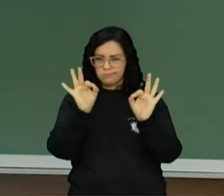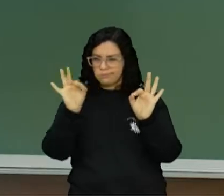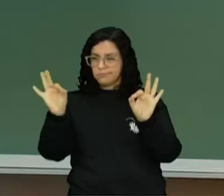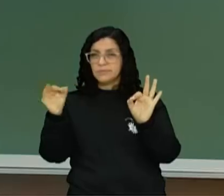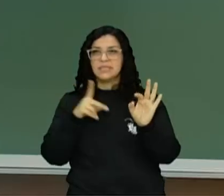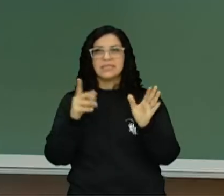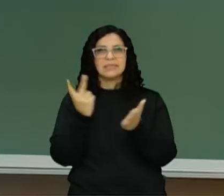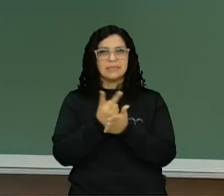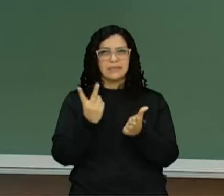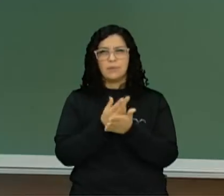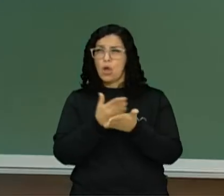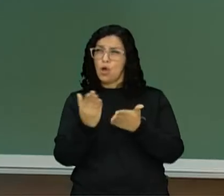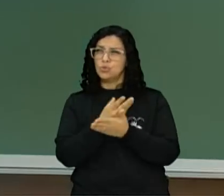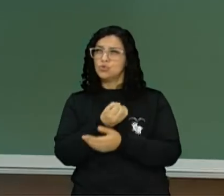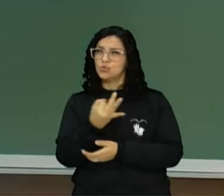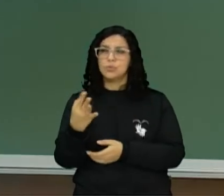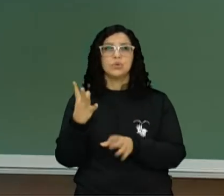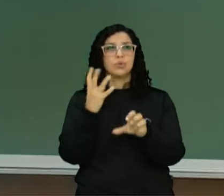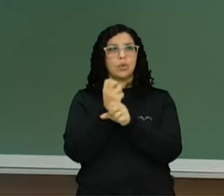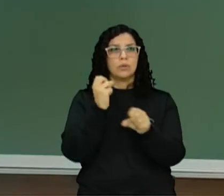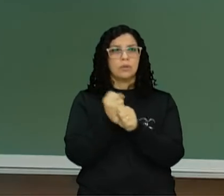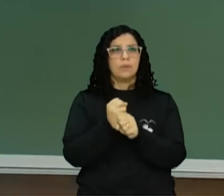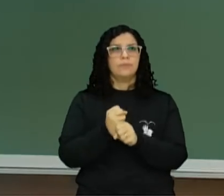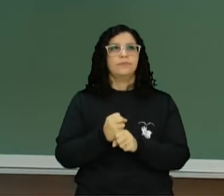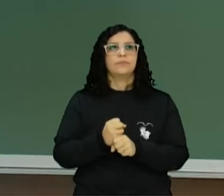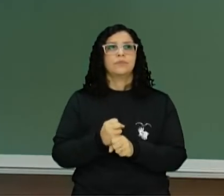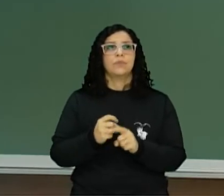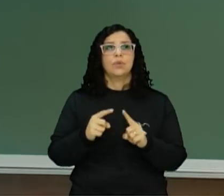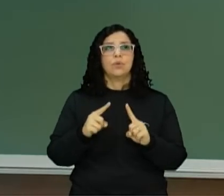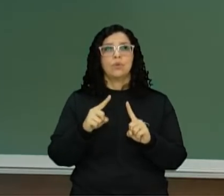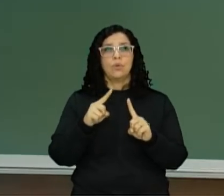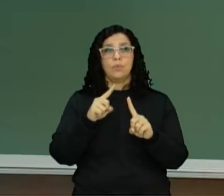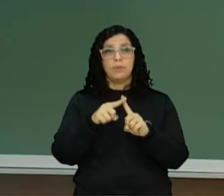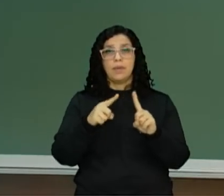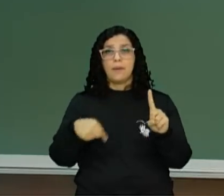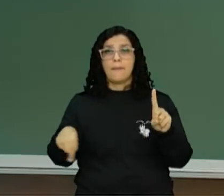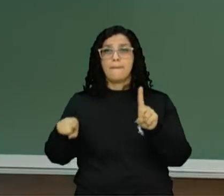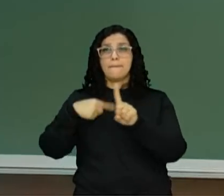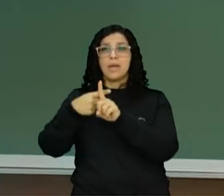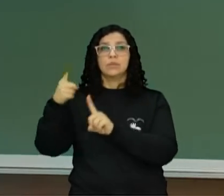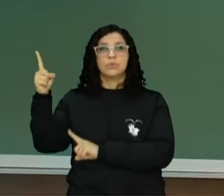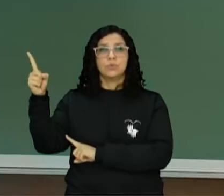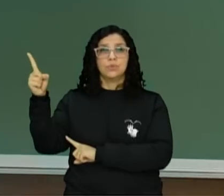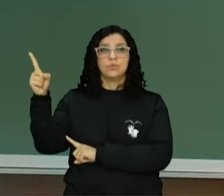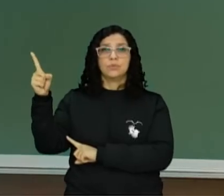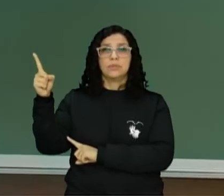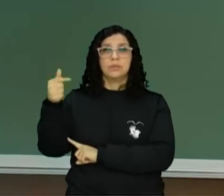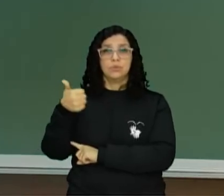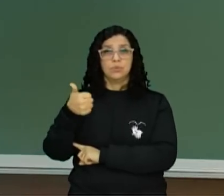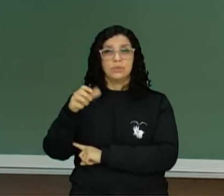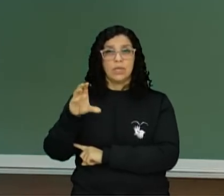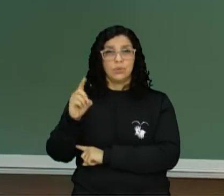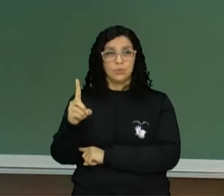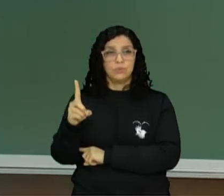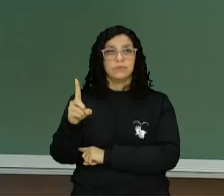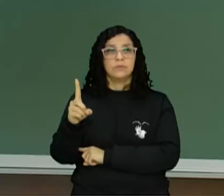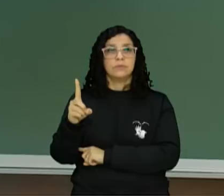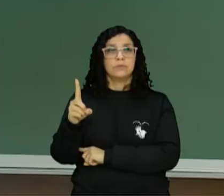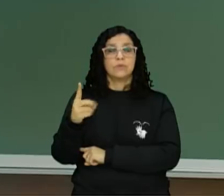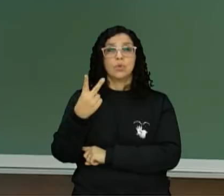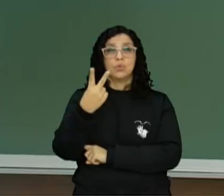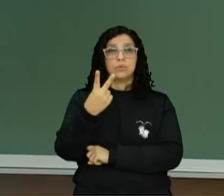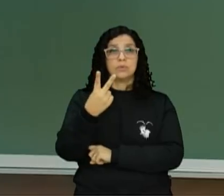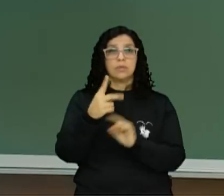ou uma parte deles, e somasse o primeiro com o último, o resultado é 101.